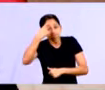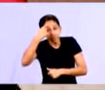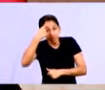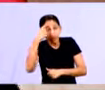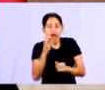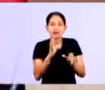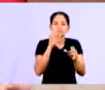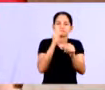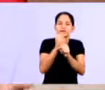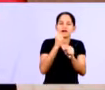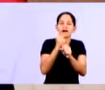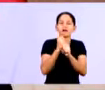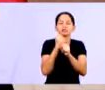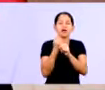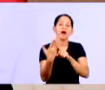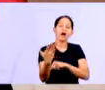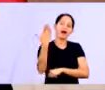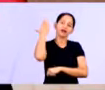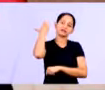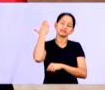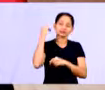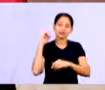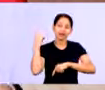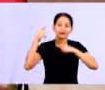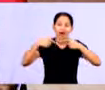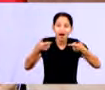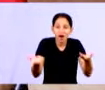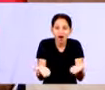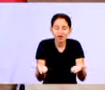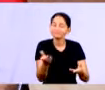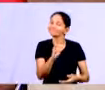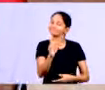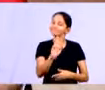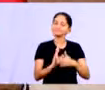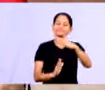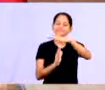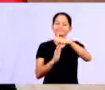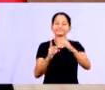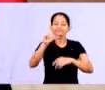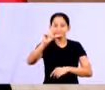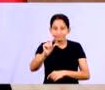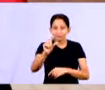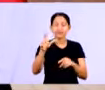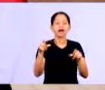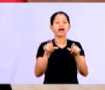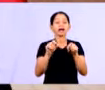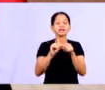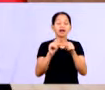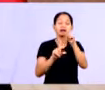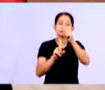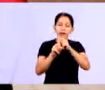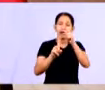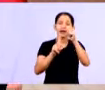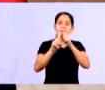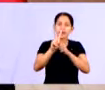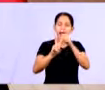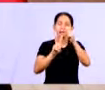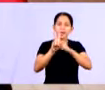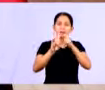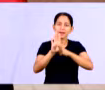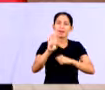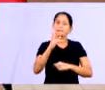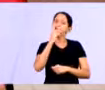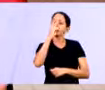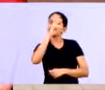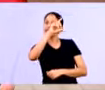Fazenda projetou para esse momento de agora. E vem fazendo, né, uma avaliação mensal desse crescimento e ele vem caindo.